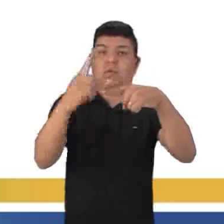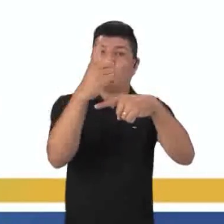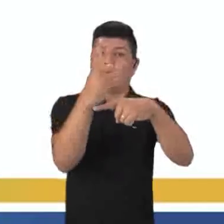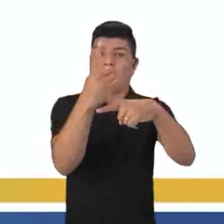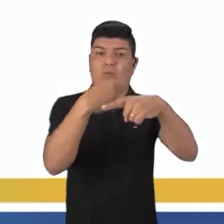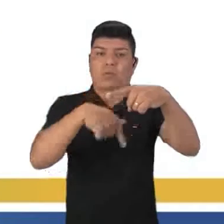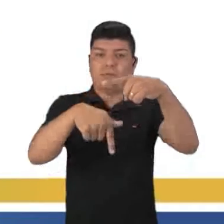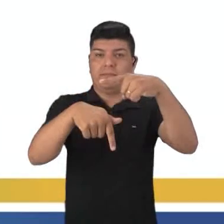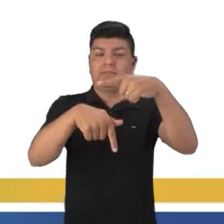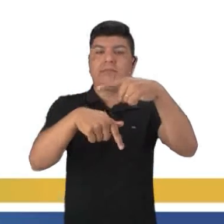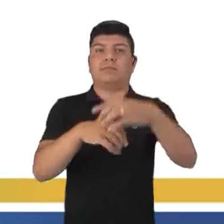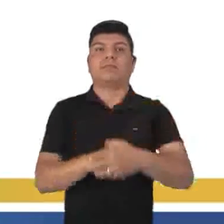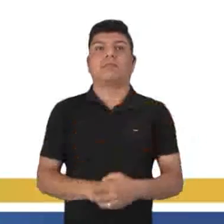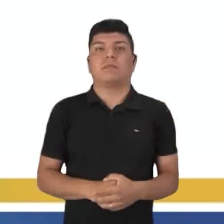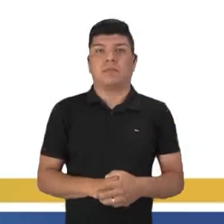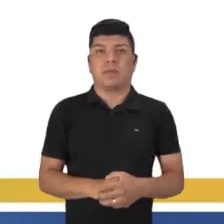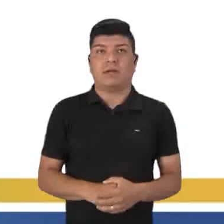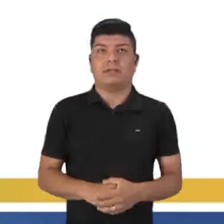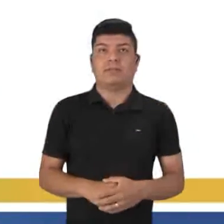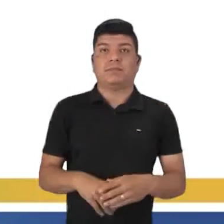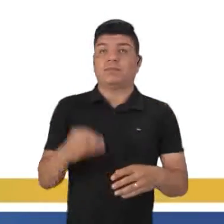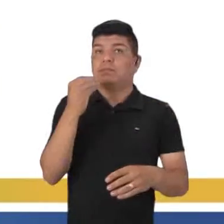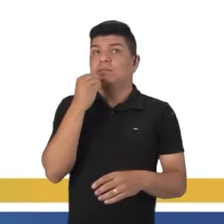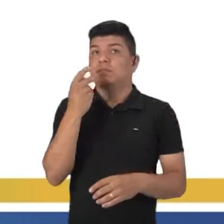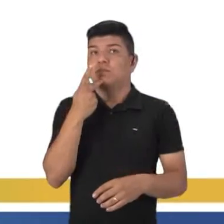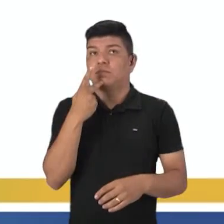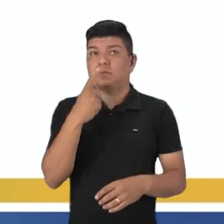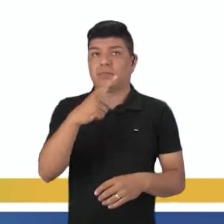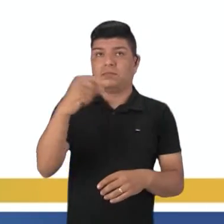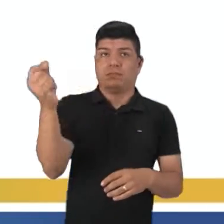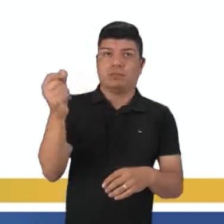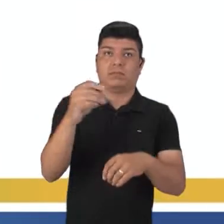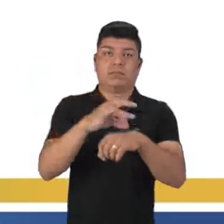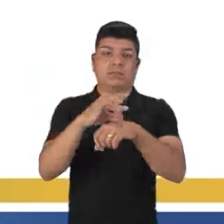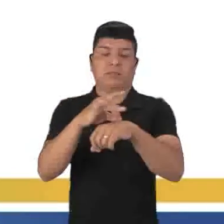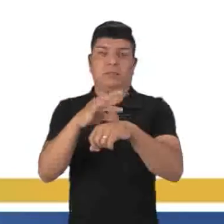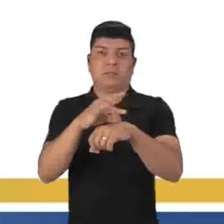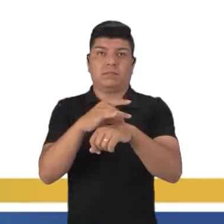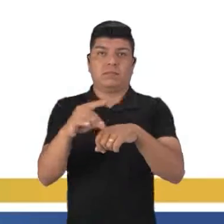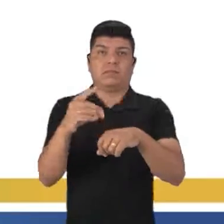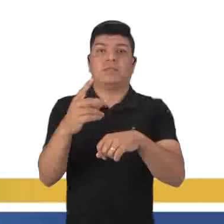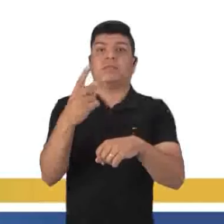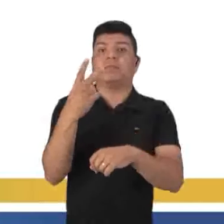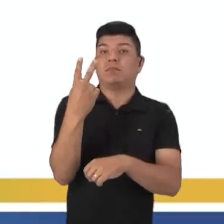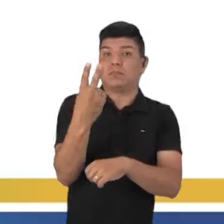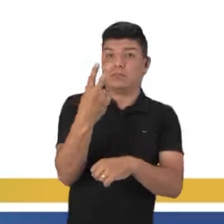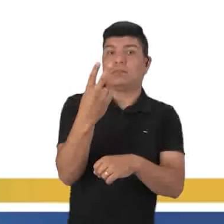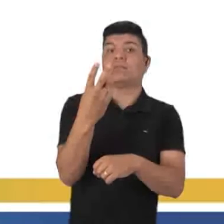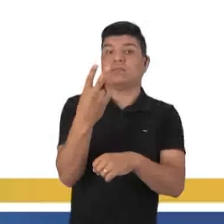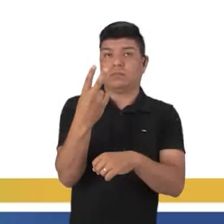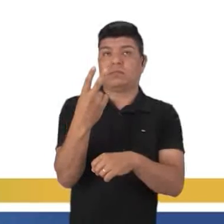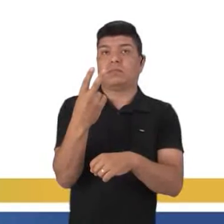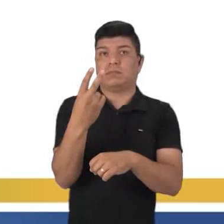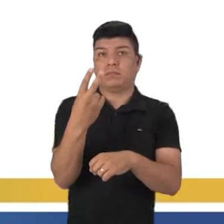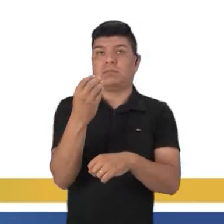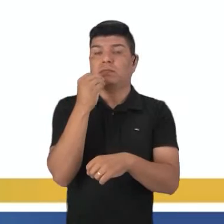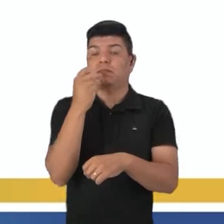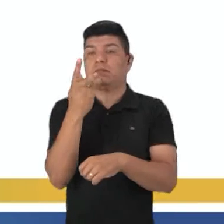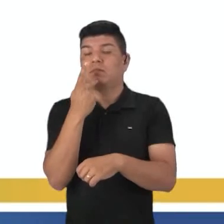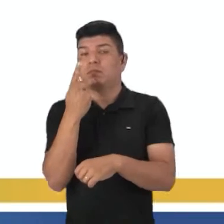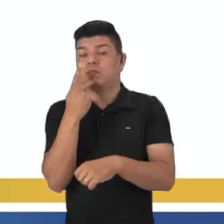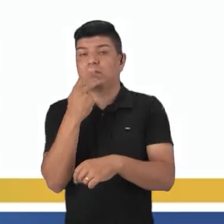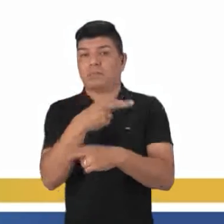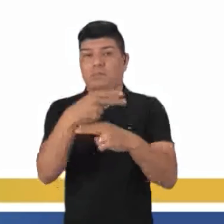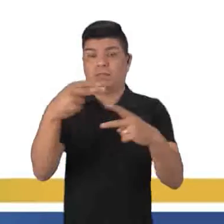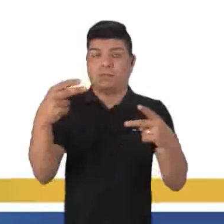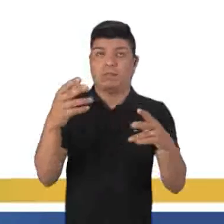7. Bom, logo, a probabilidade de sair cor preta nas duas retiradas é dada pelo produto dessas